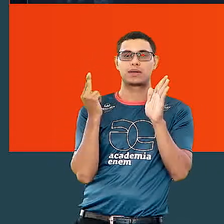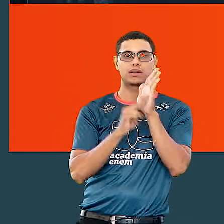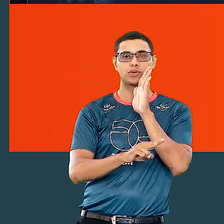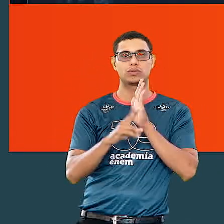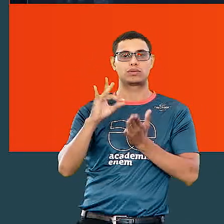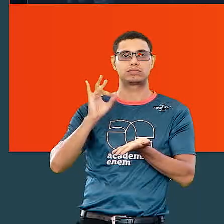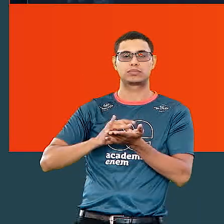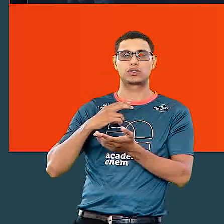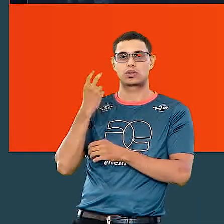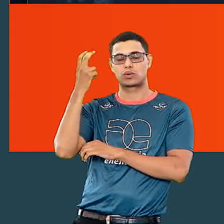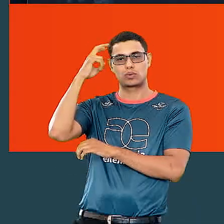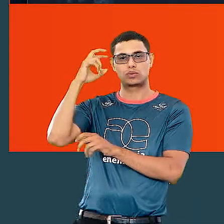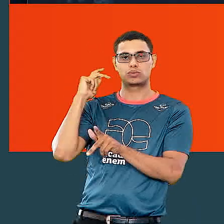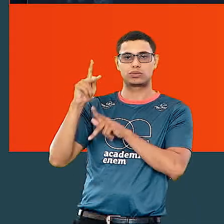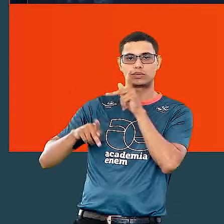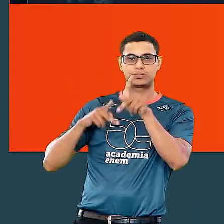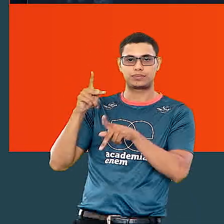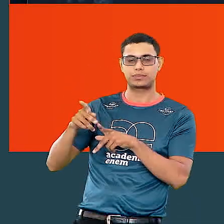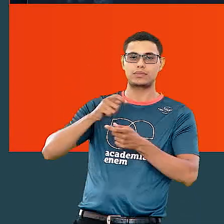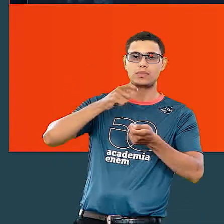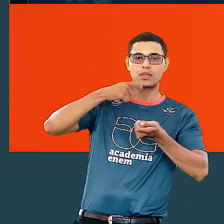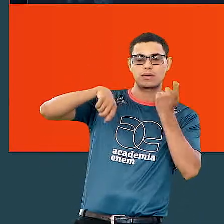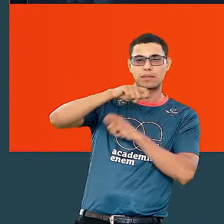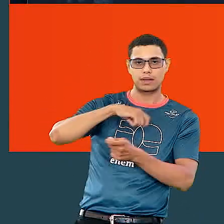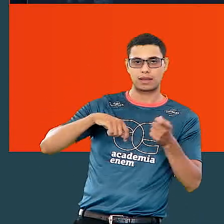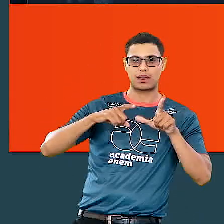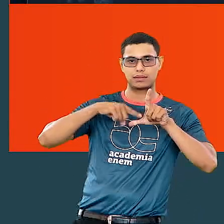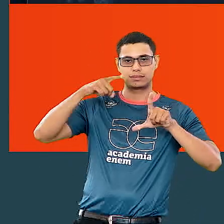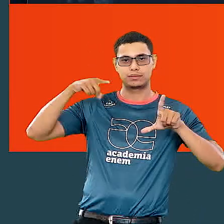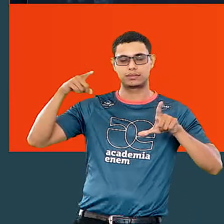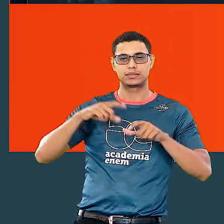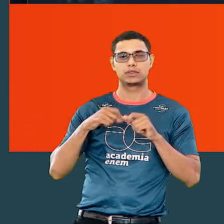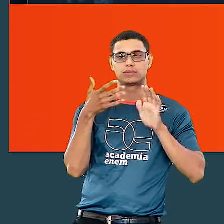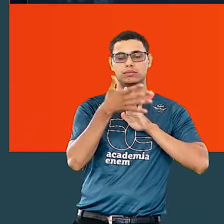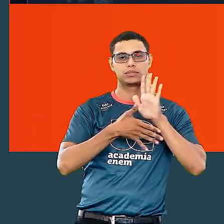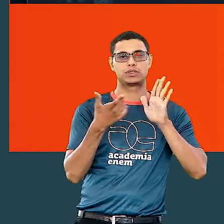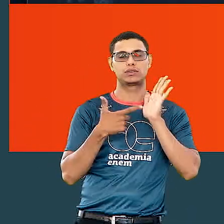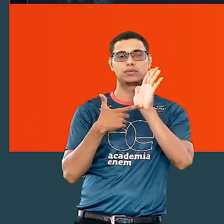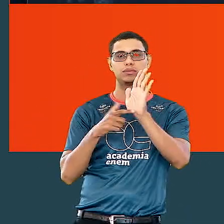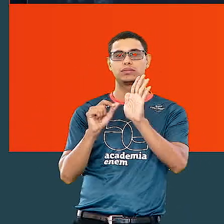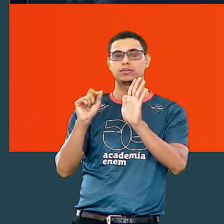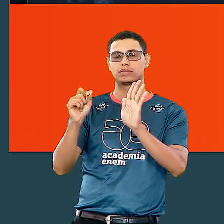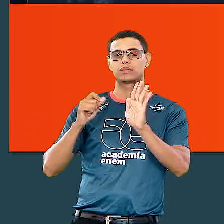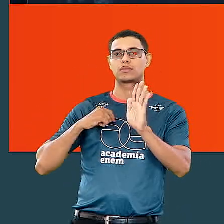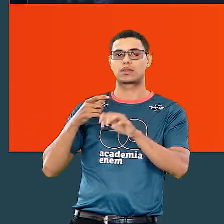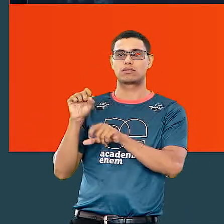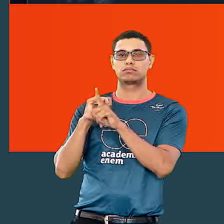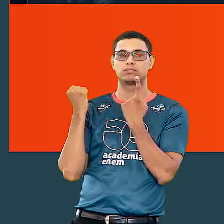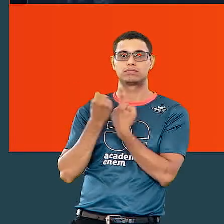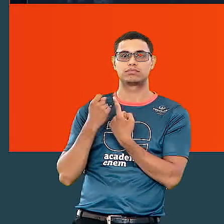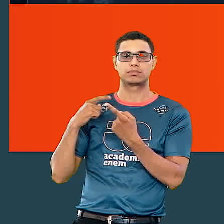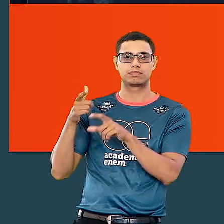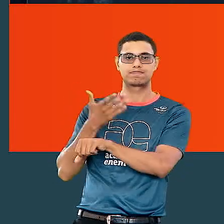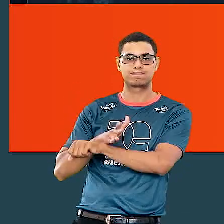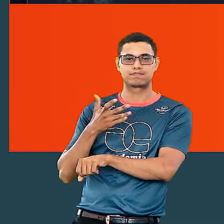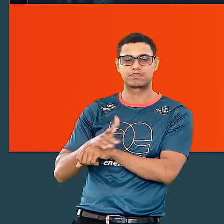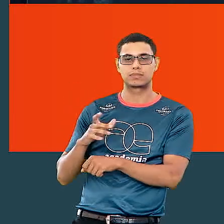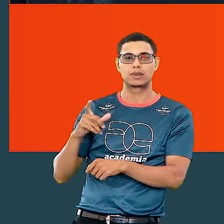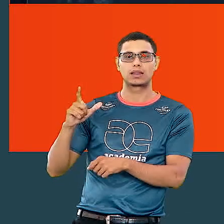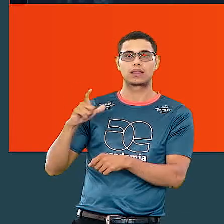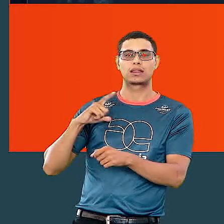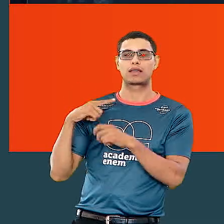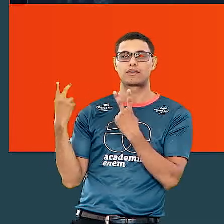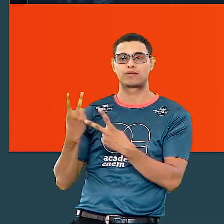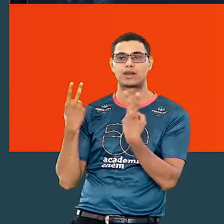Cultura Popular e o Mercado de Ações. O texto mostra como as práticas sociais estão relacionadas aos valores predominantes em